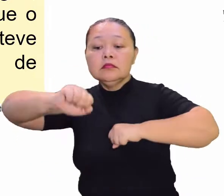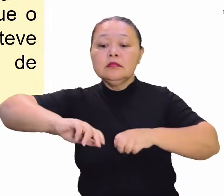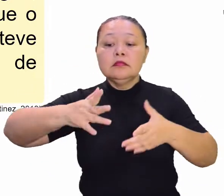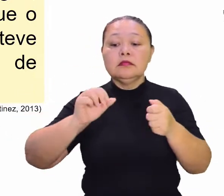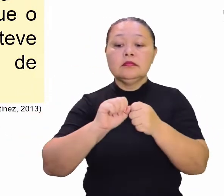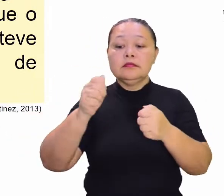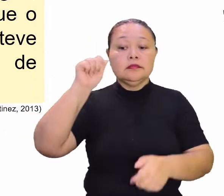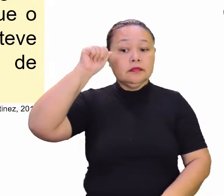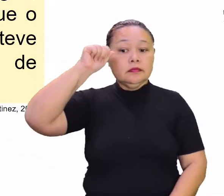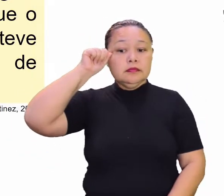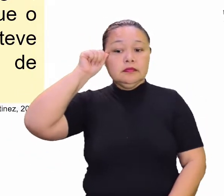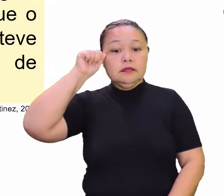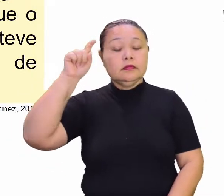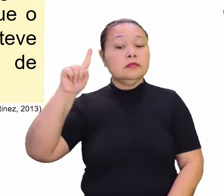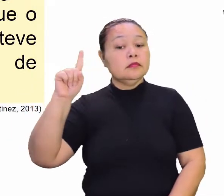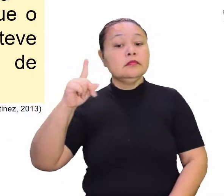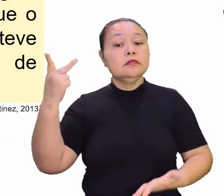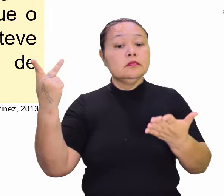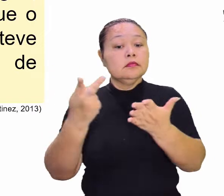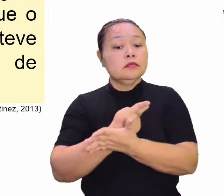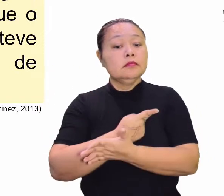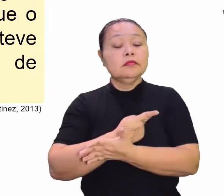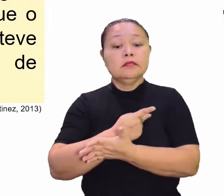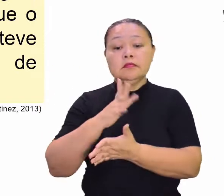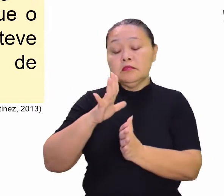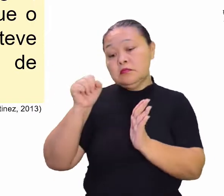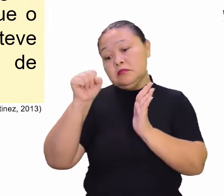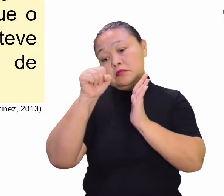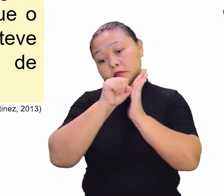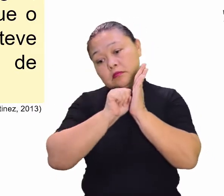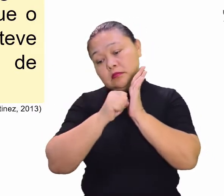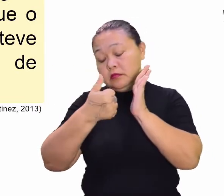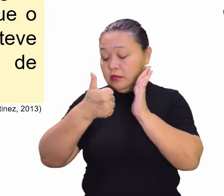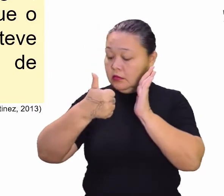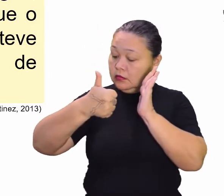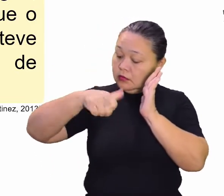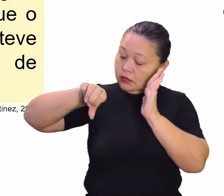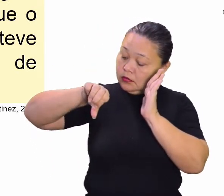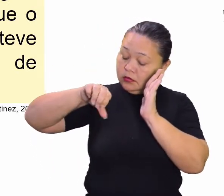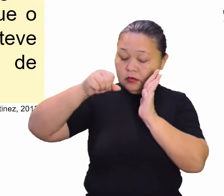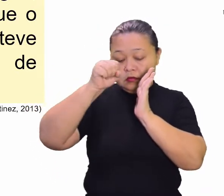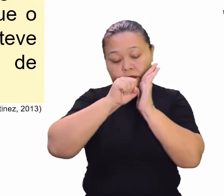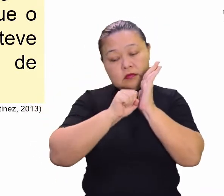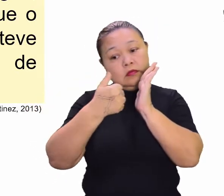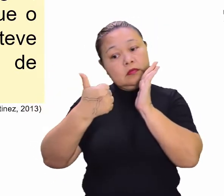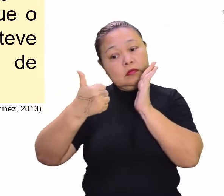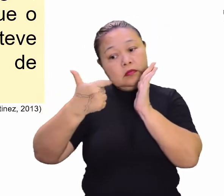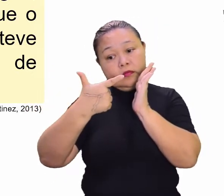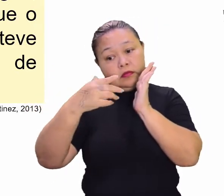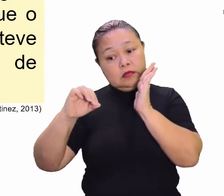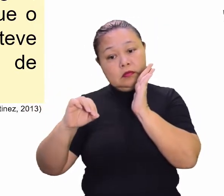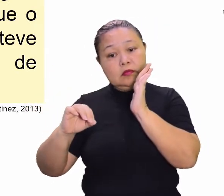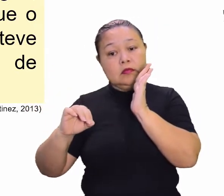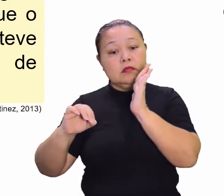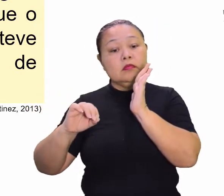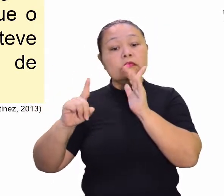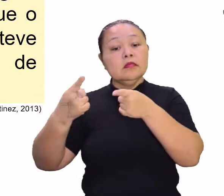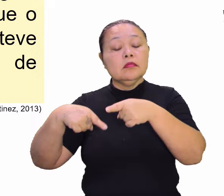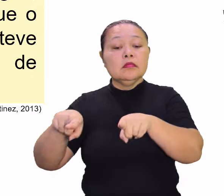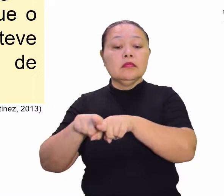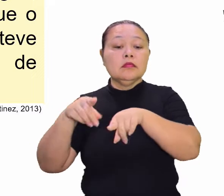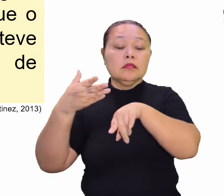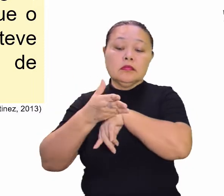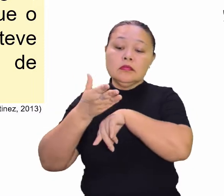África e da Ásia, que ocorreu entre o século XIX e XX, contando também